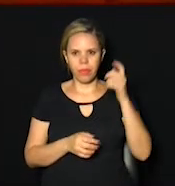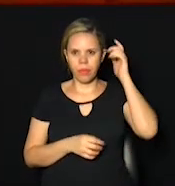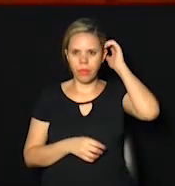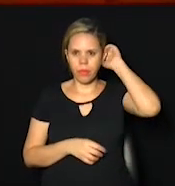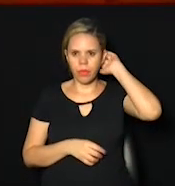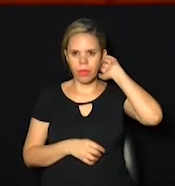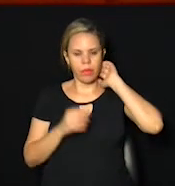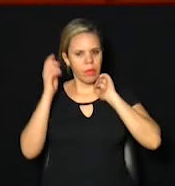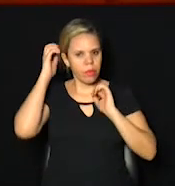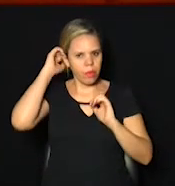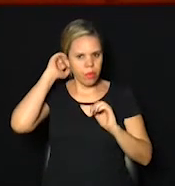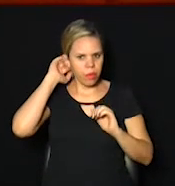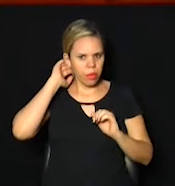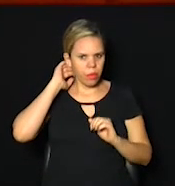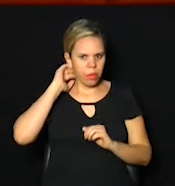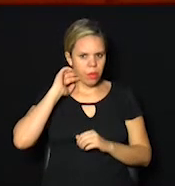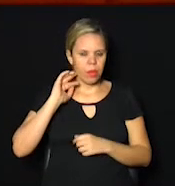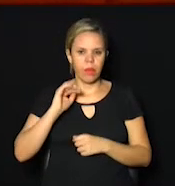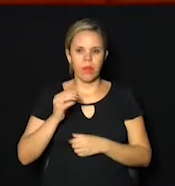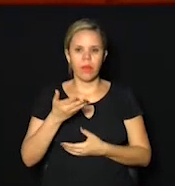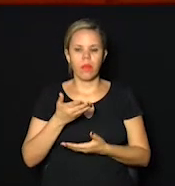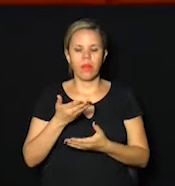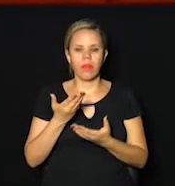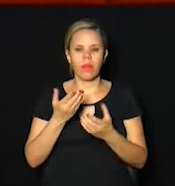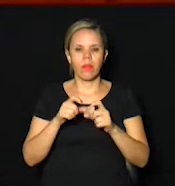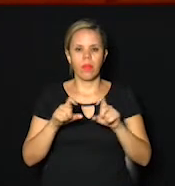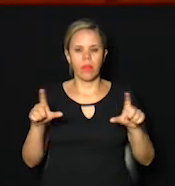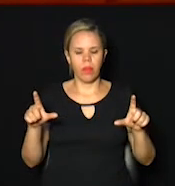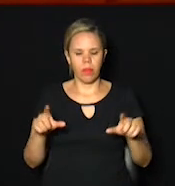Pessoal, vou voltar aqui para compartilhar a tela.